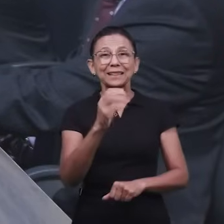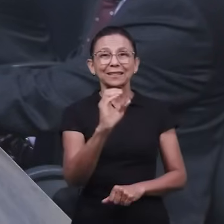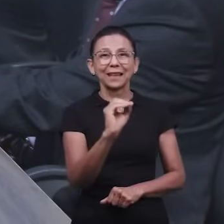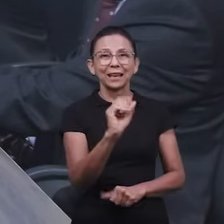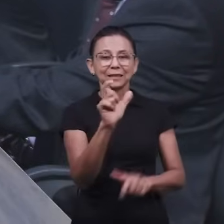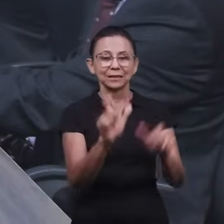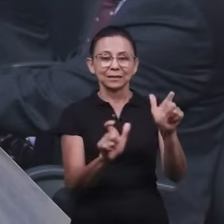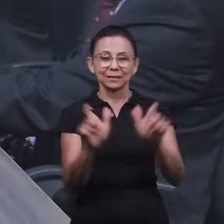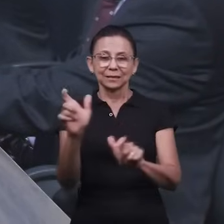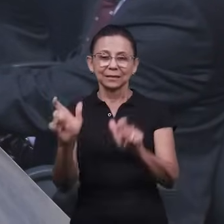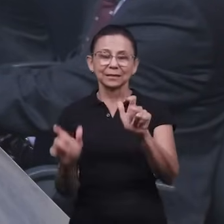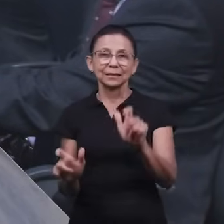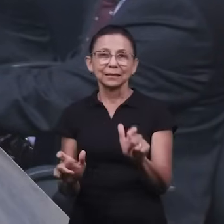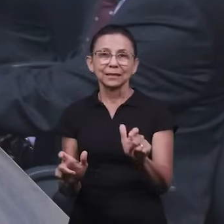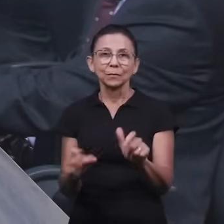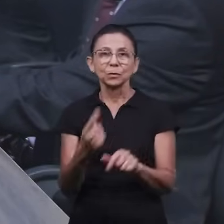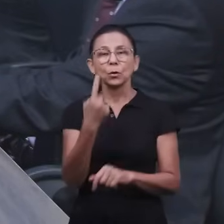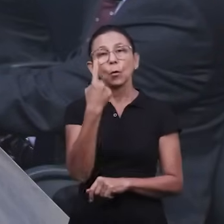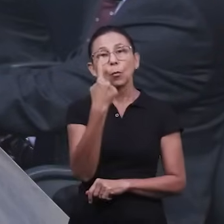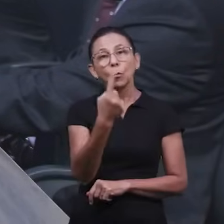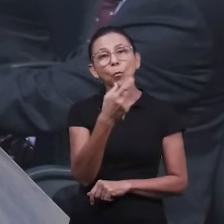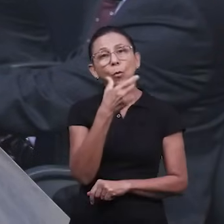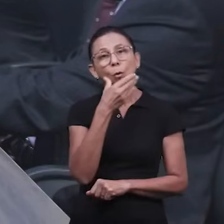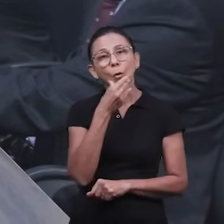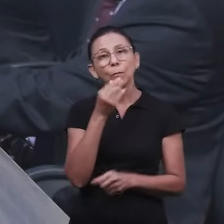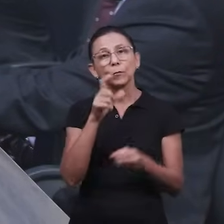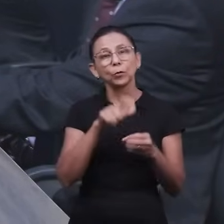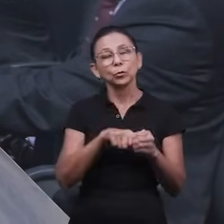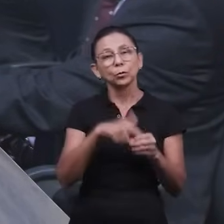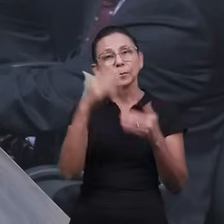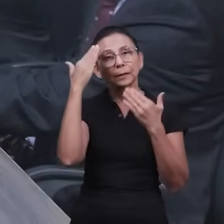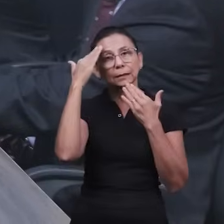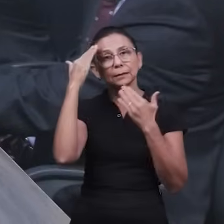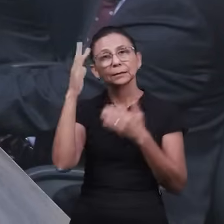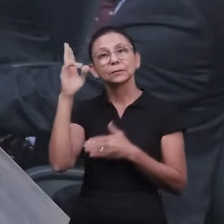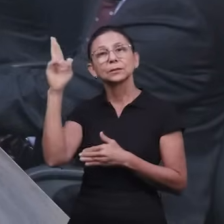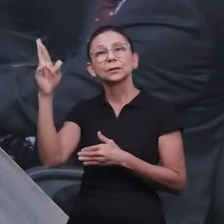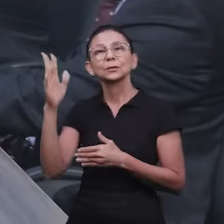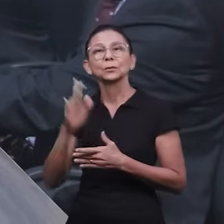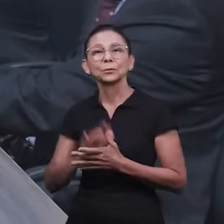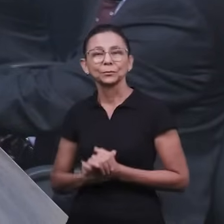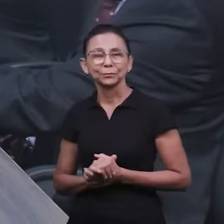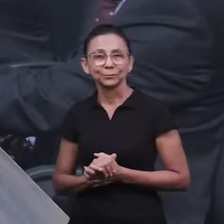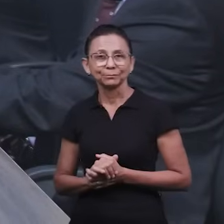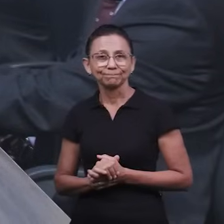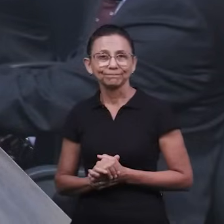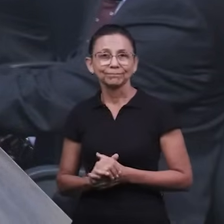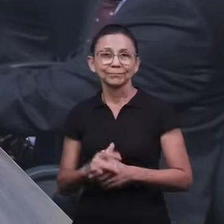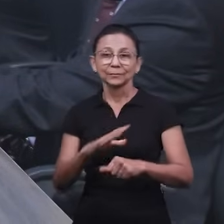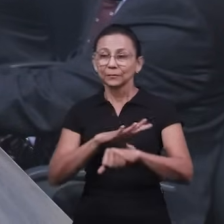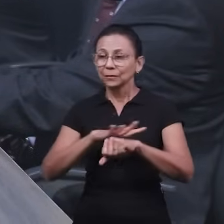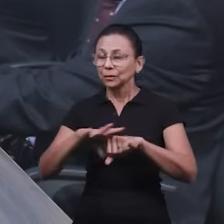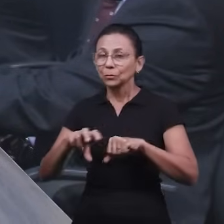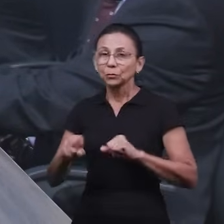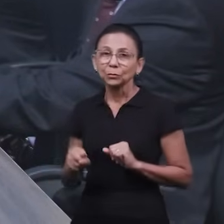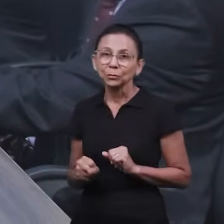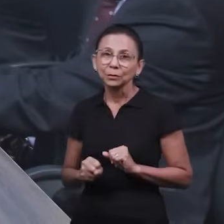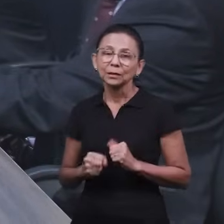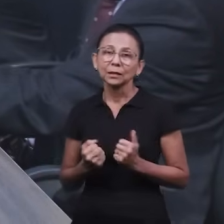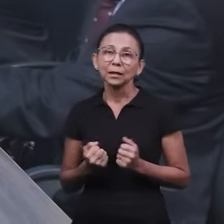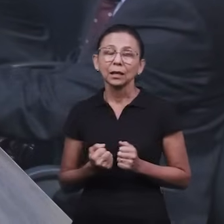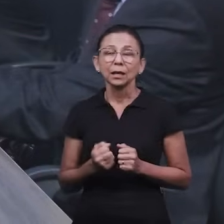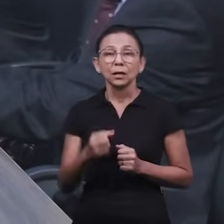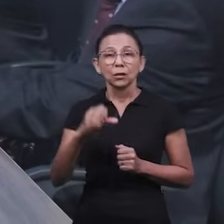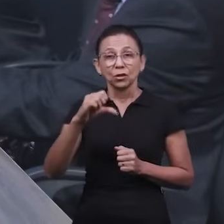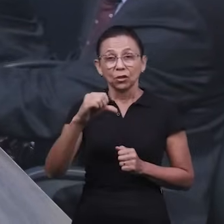só, né? Os outros lá tiveram a bênção e não quiseram mais saber do Senhor, né? Mas aquele ali, não só o de gratidão, mas